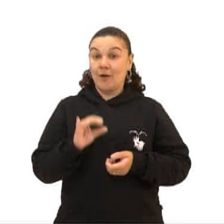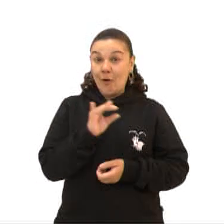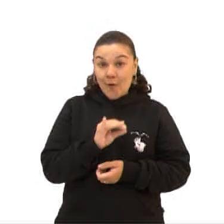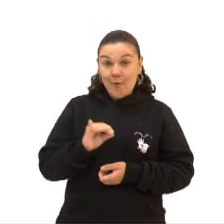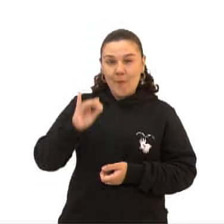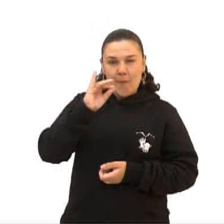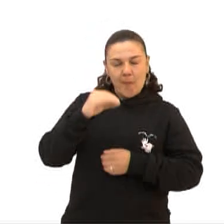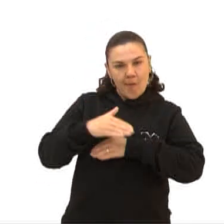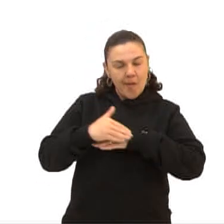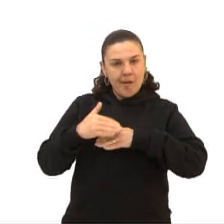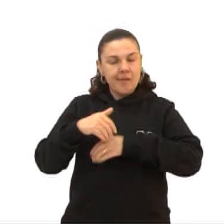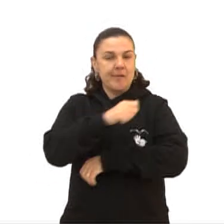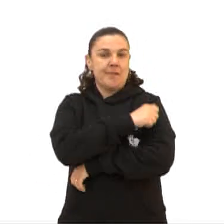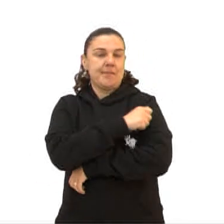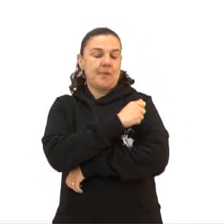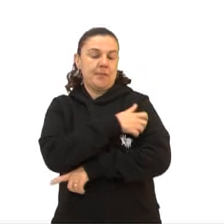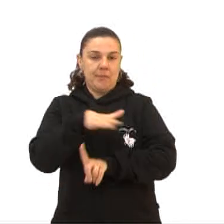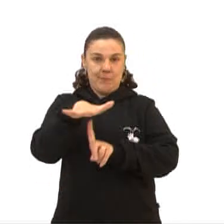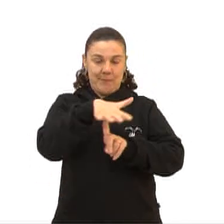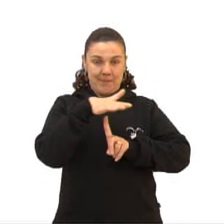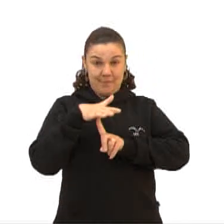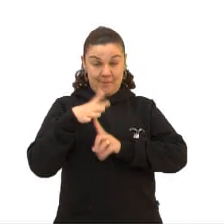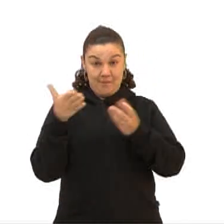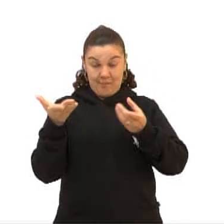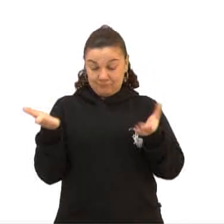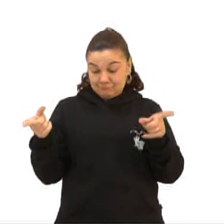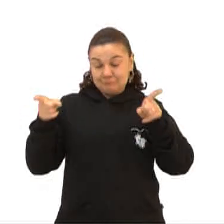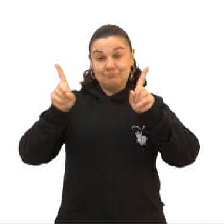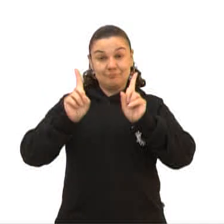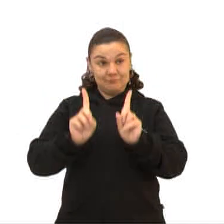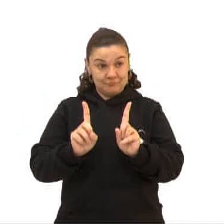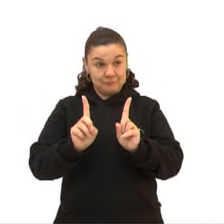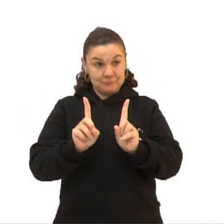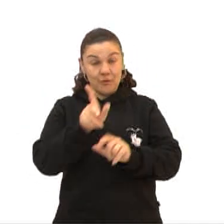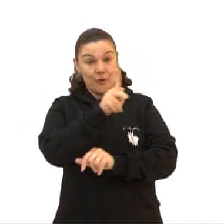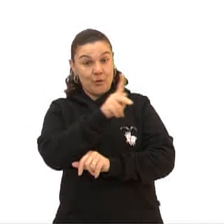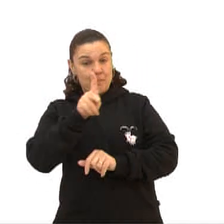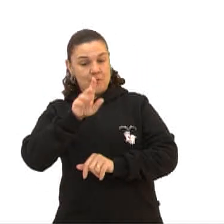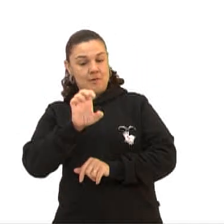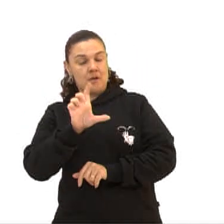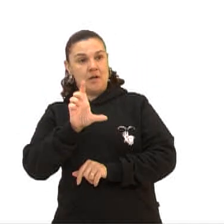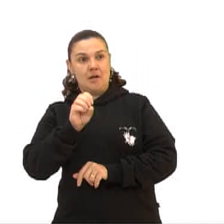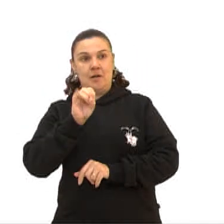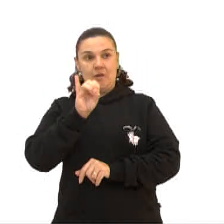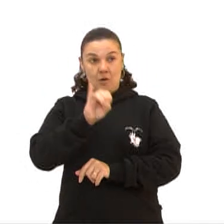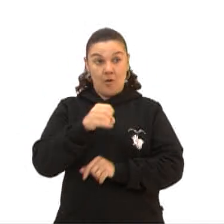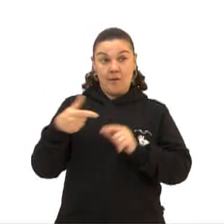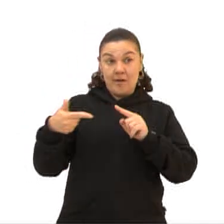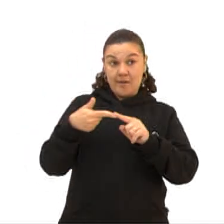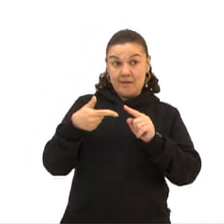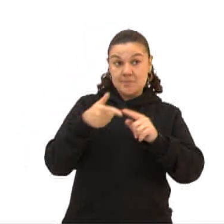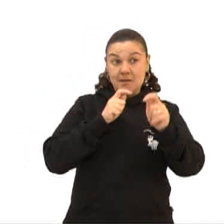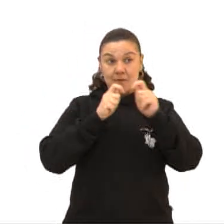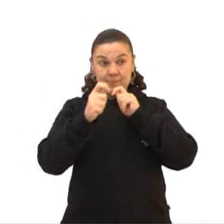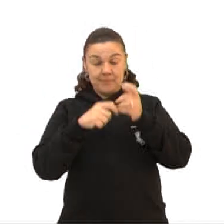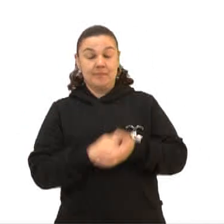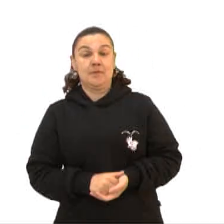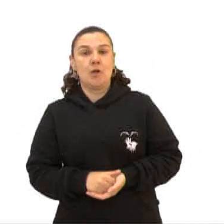Olá, meus queridos estudantes do estado do Paraná. Nós estamos aqui com o caro professor Eloy para a segunda parte da nossa entrevista. O professor Eloy, que é